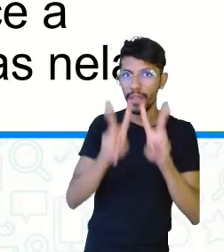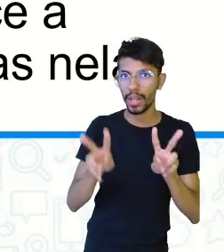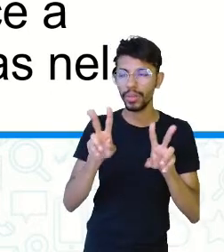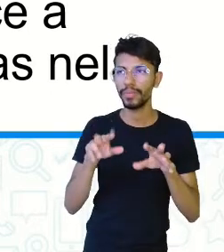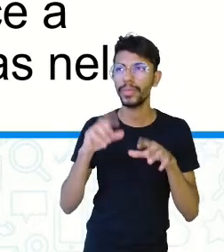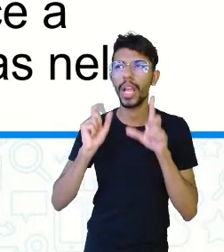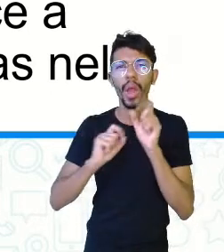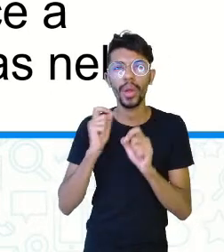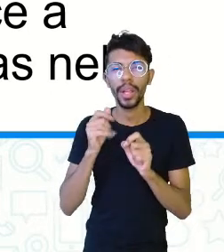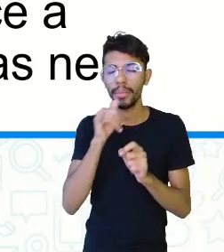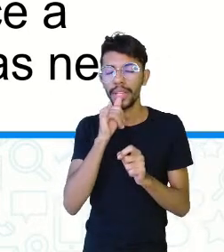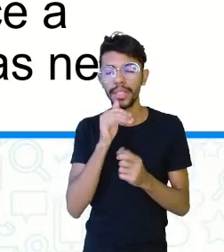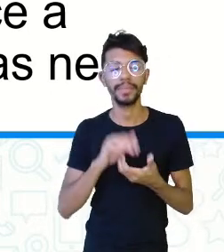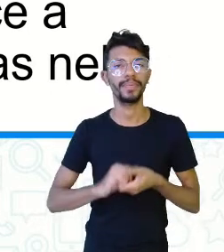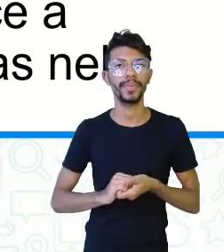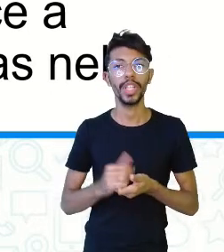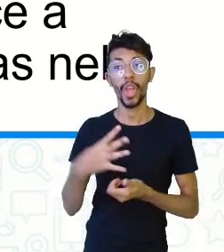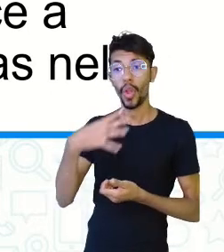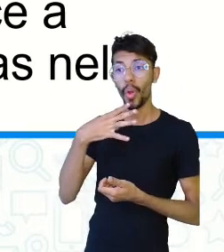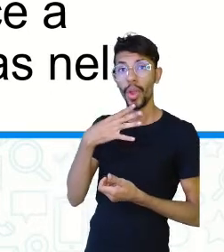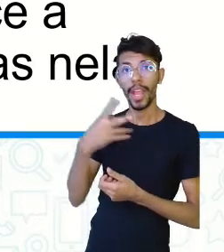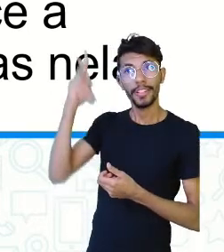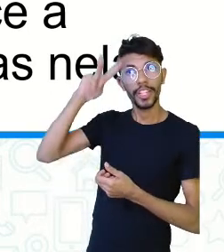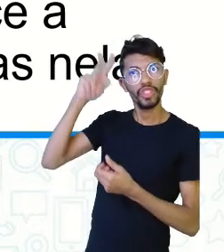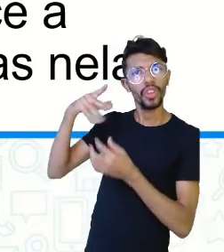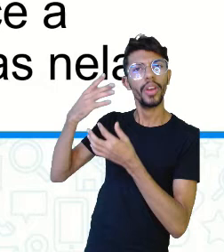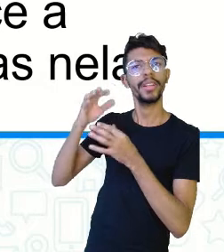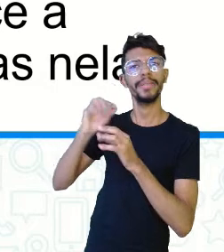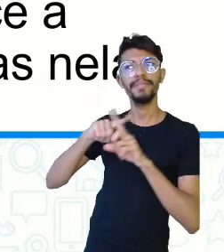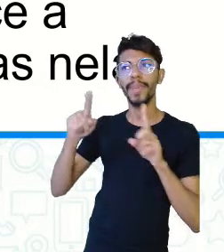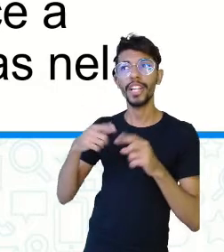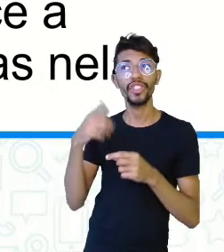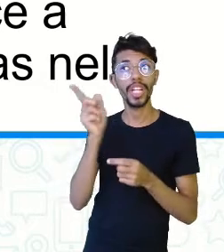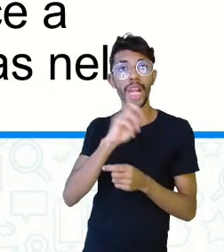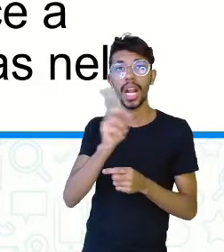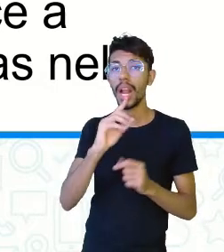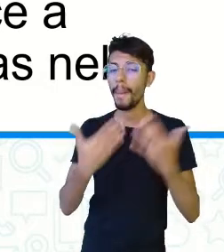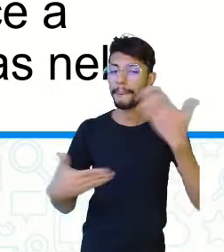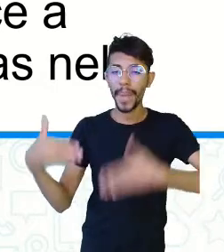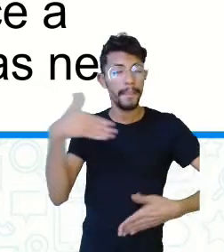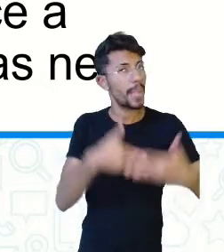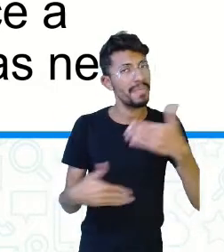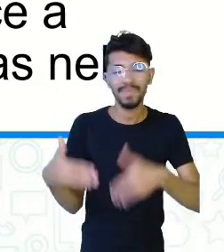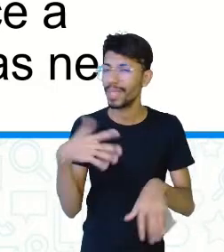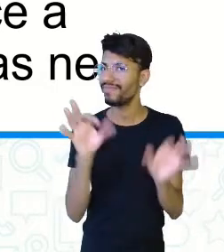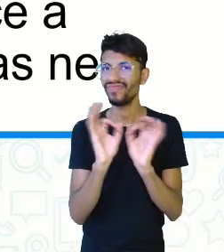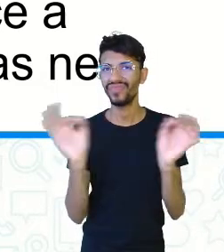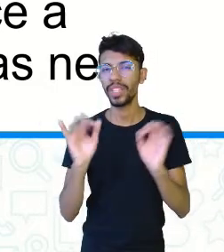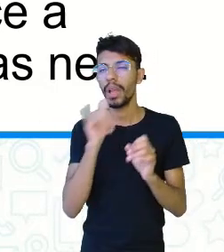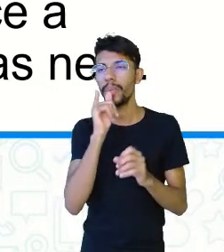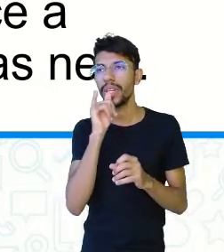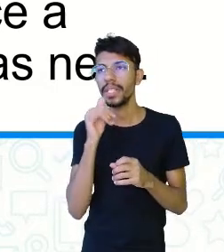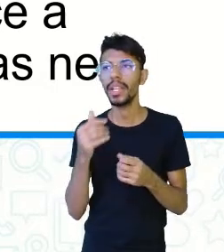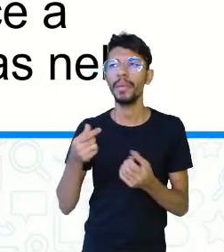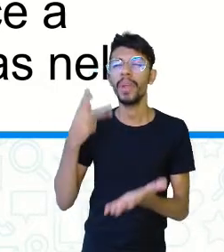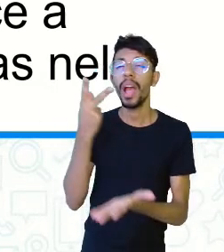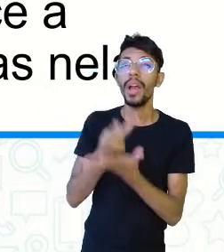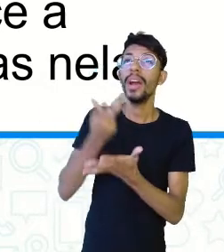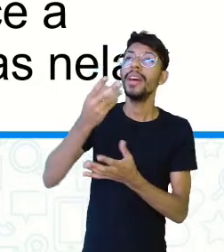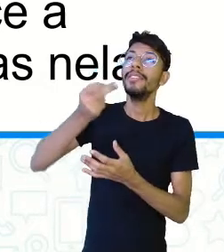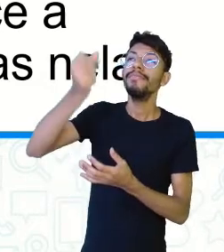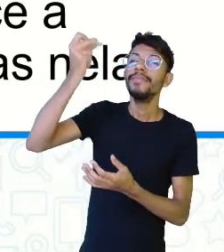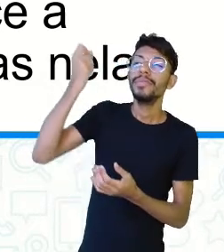não participa dela. Ou seja, quando você pega uma história e diz assim, era uma vez uma menina que passeava